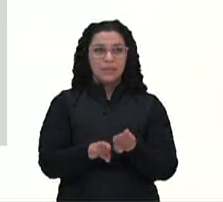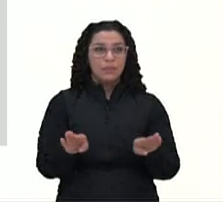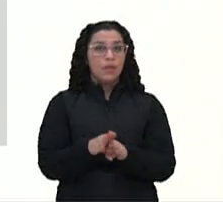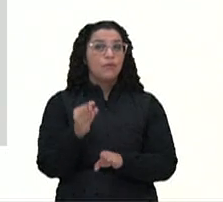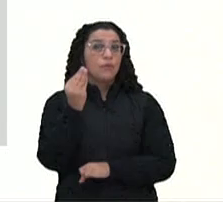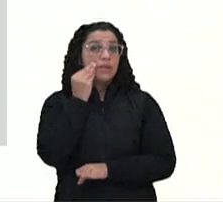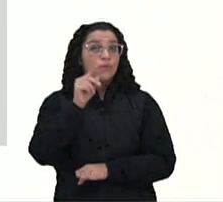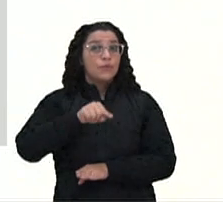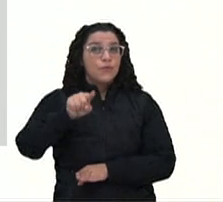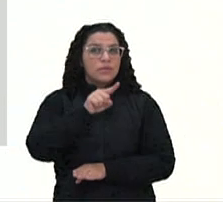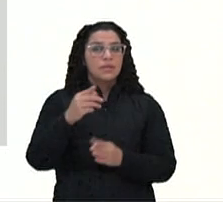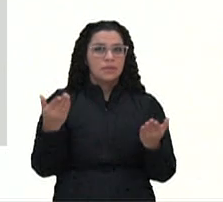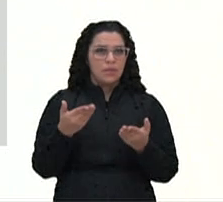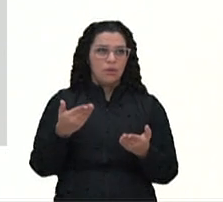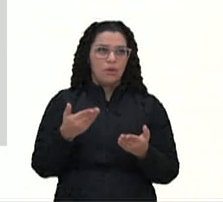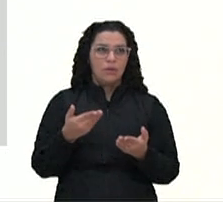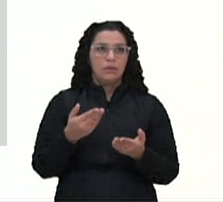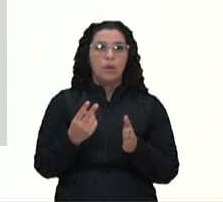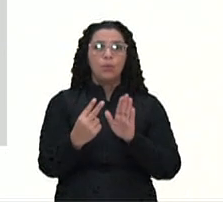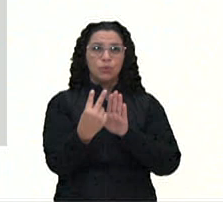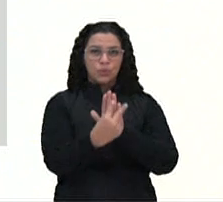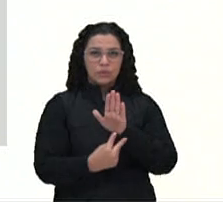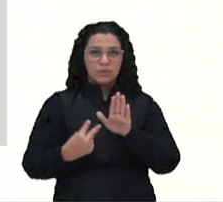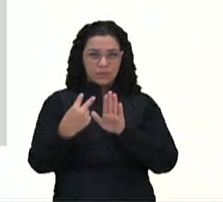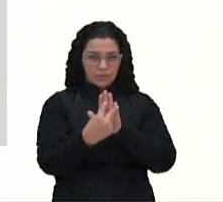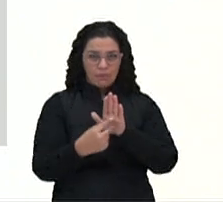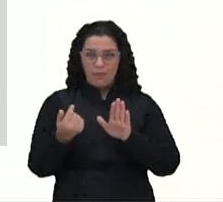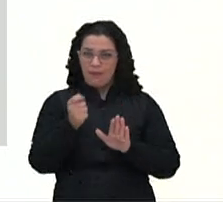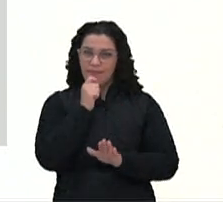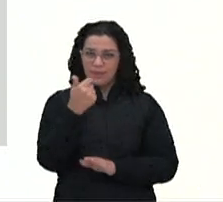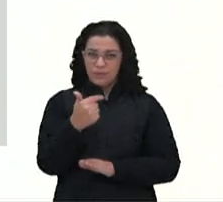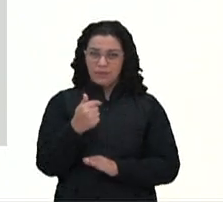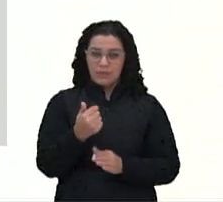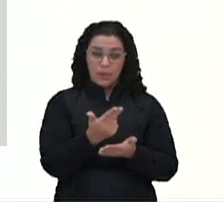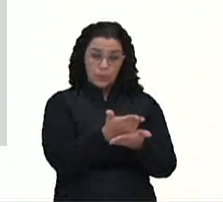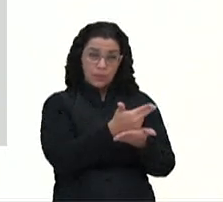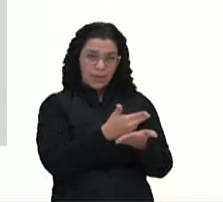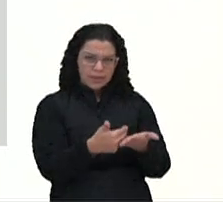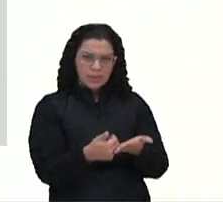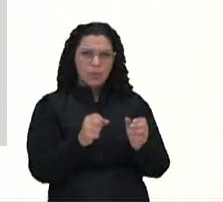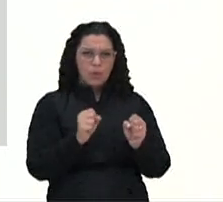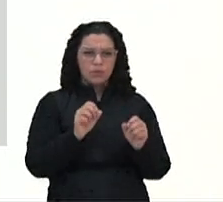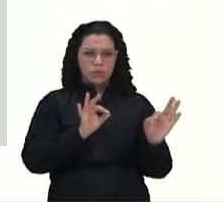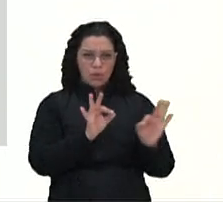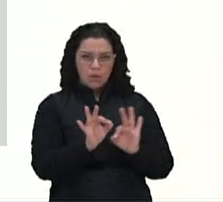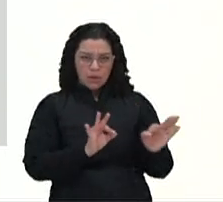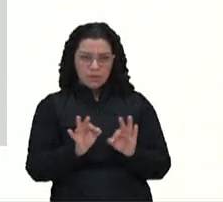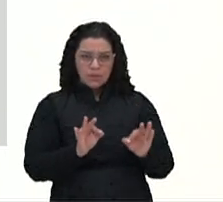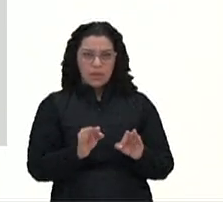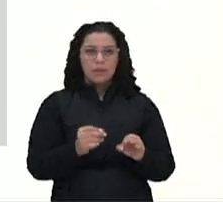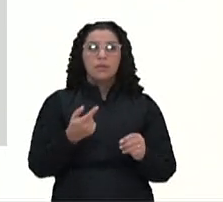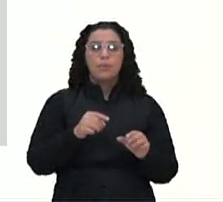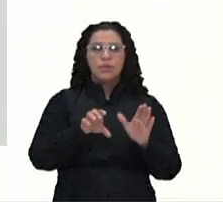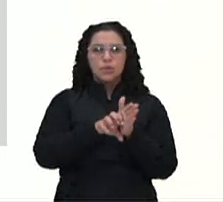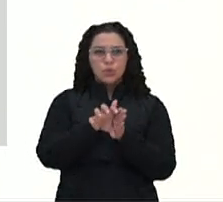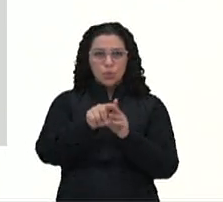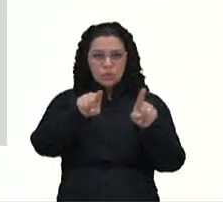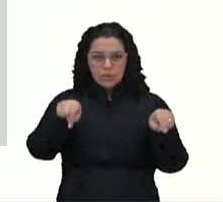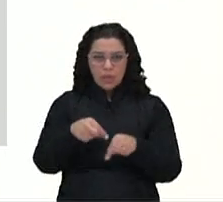vocês escrevam. Vocês não têm as imagens, né? Mas vocês podem organizar no caderno de vocês. E depois vocês podem ver com calma no